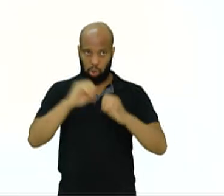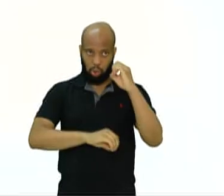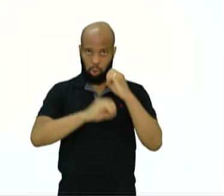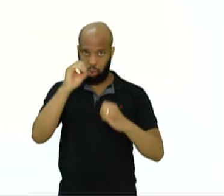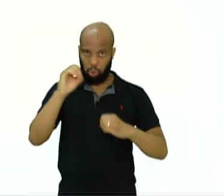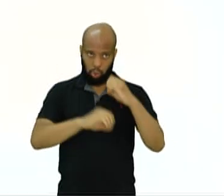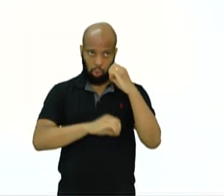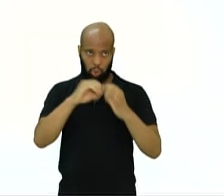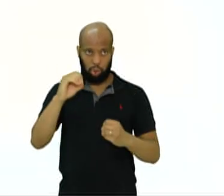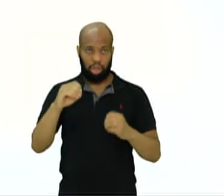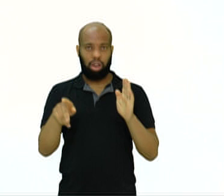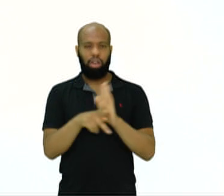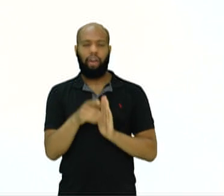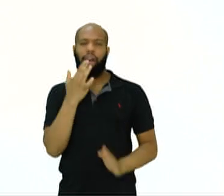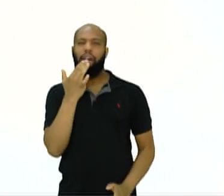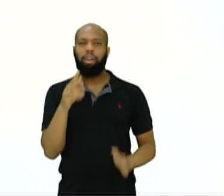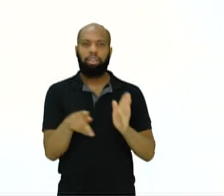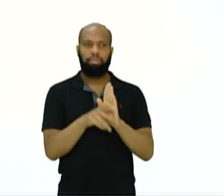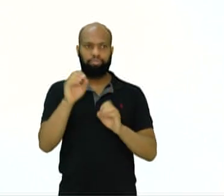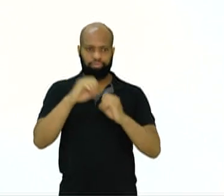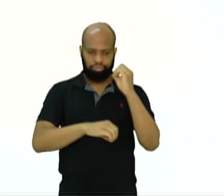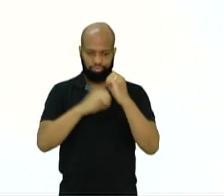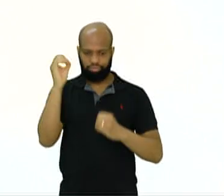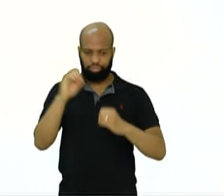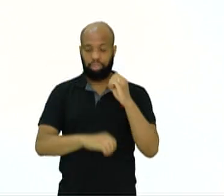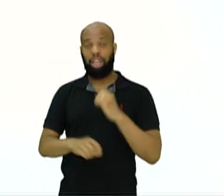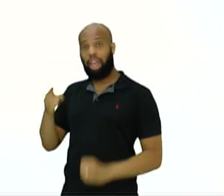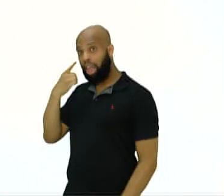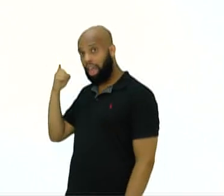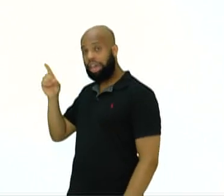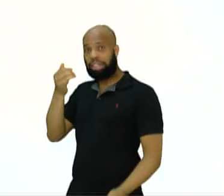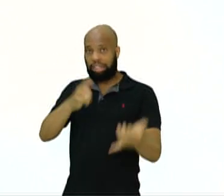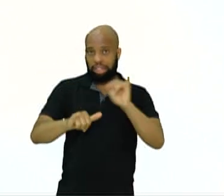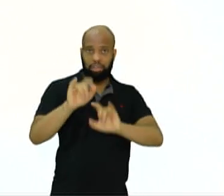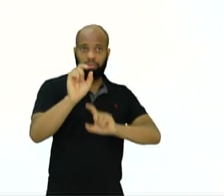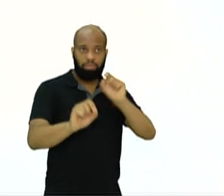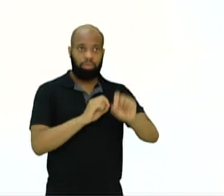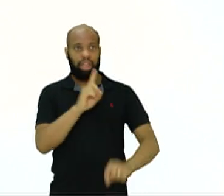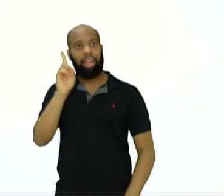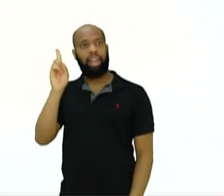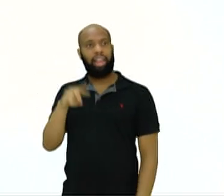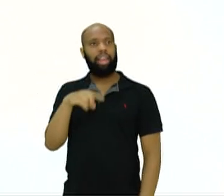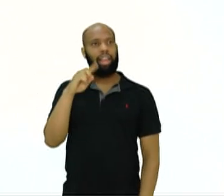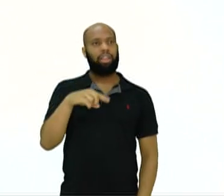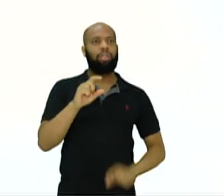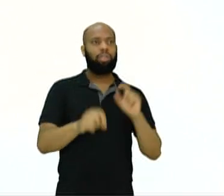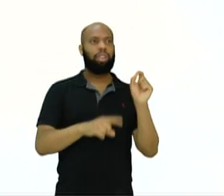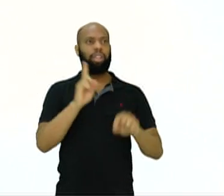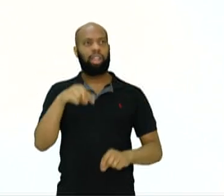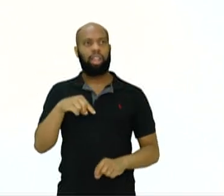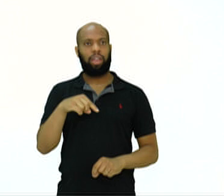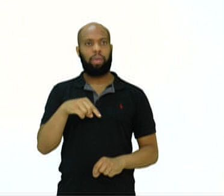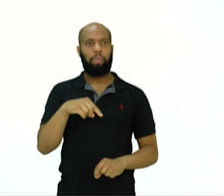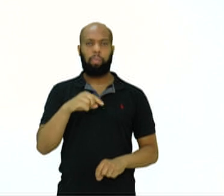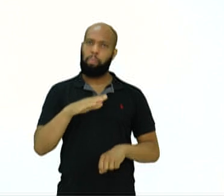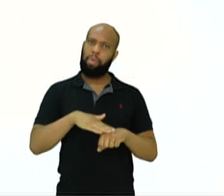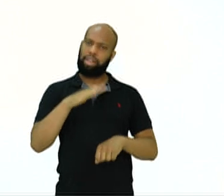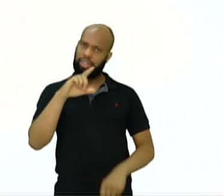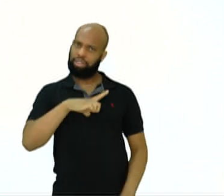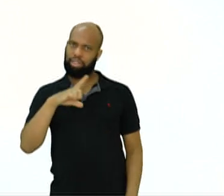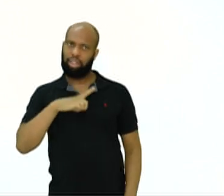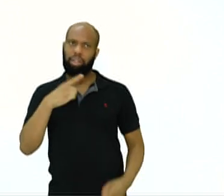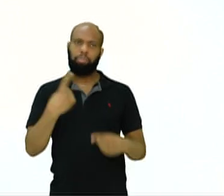cloração da molécula, esse composto aqui, teoricamente, ele seria o mais formado.